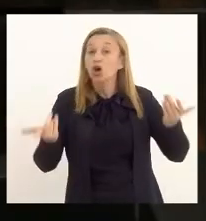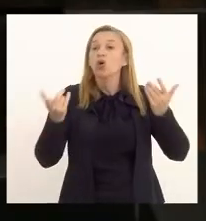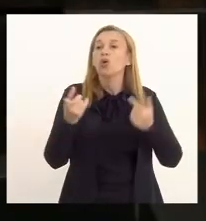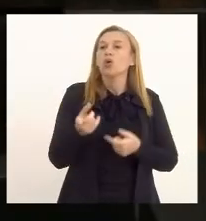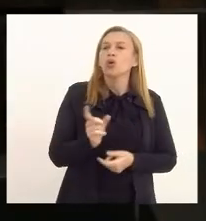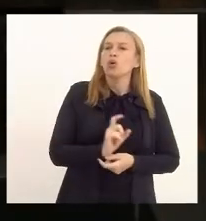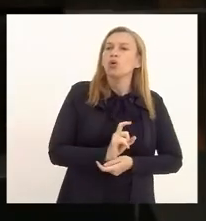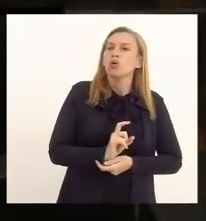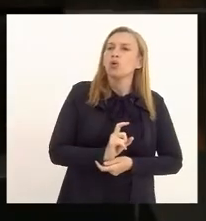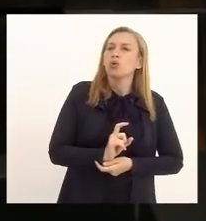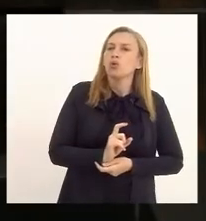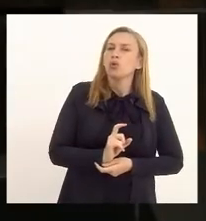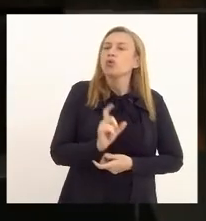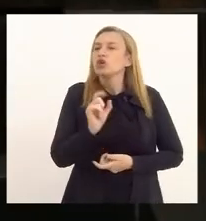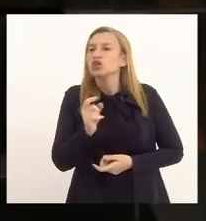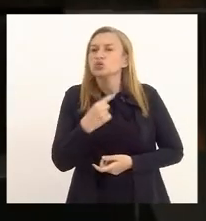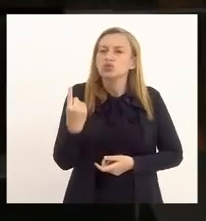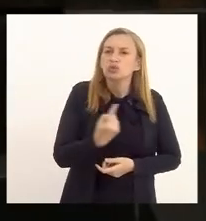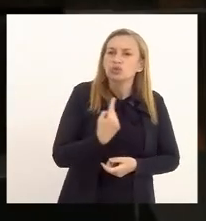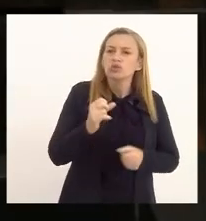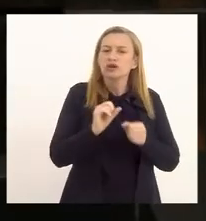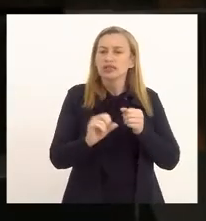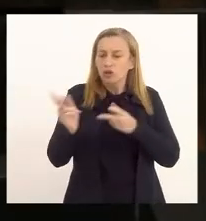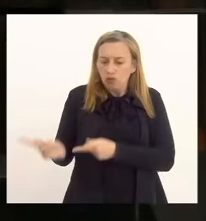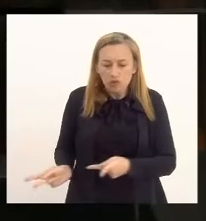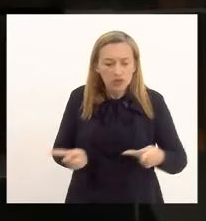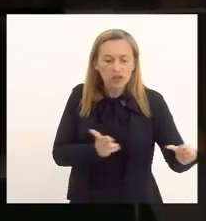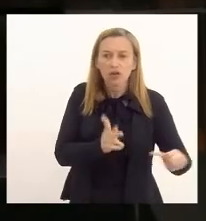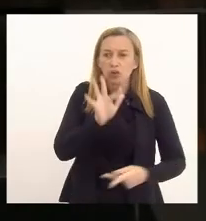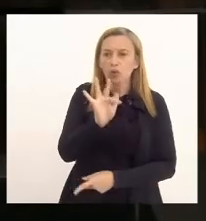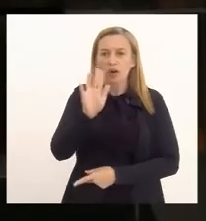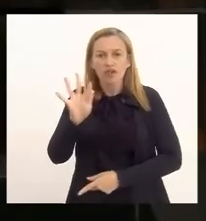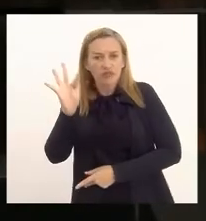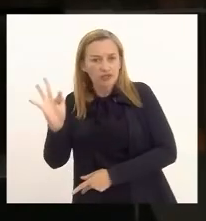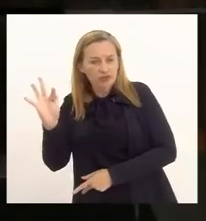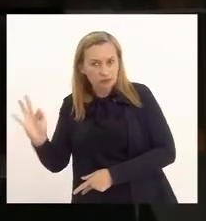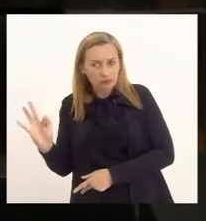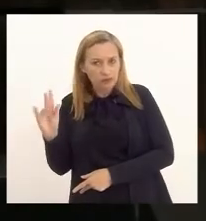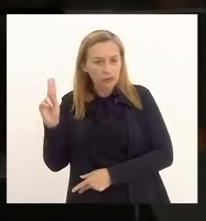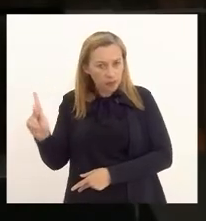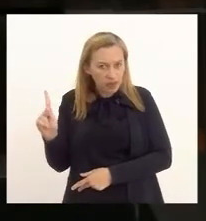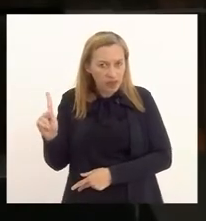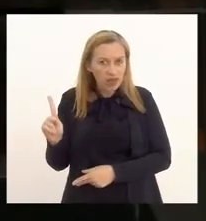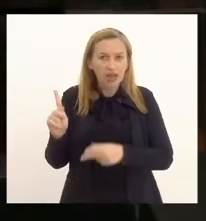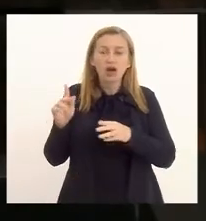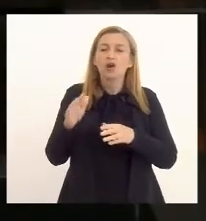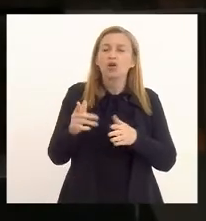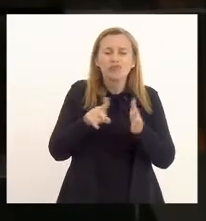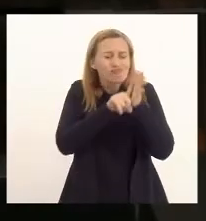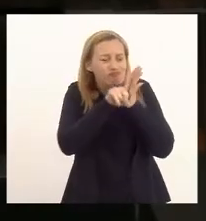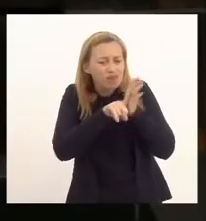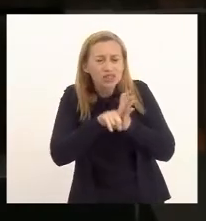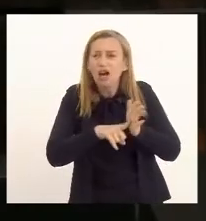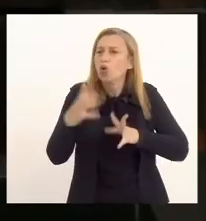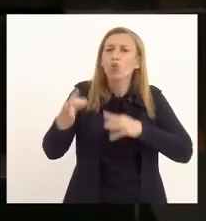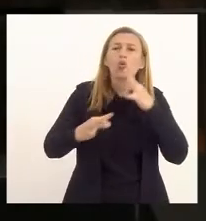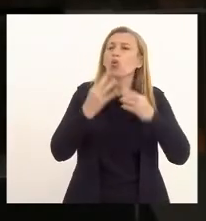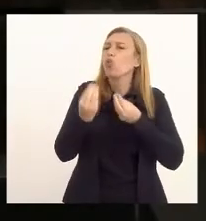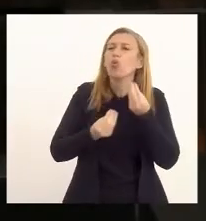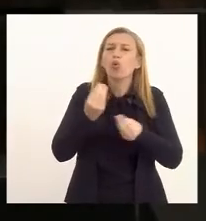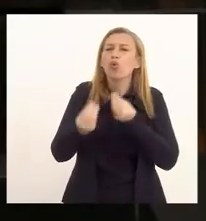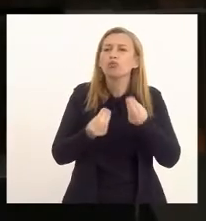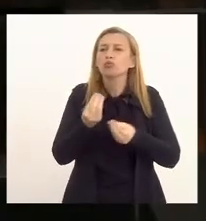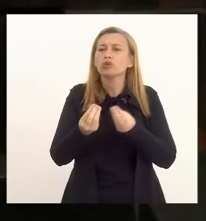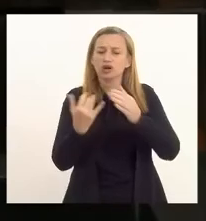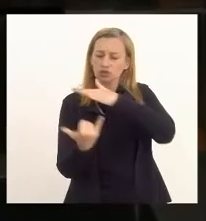gente faz ao visitar a FFP é começar a analisar como está essa instituição